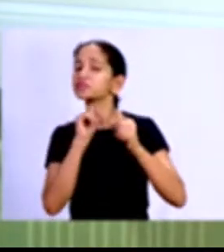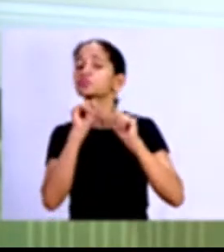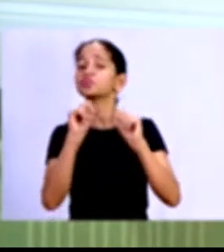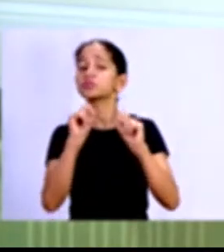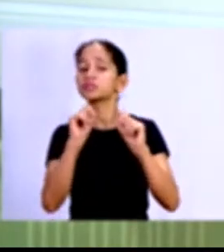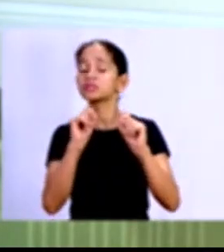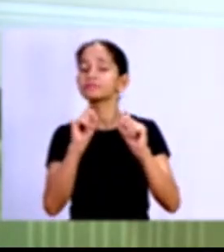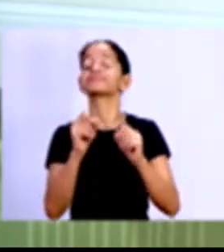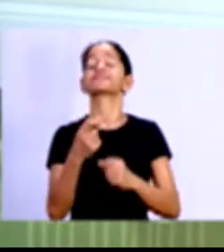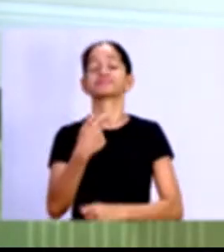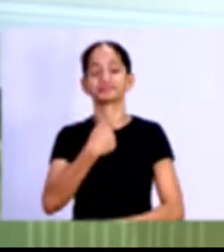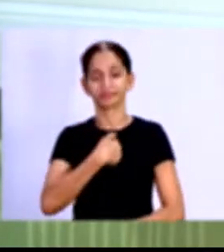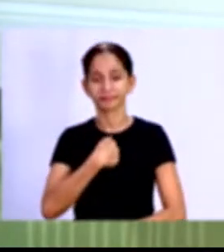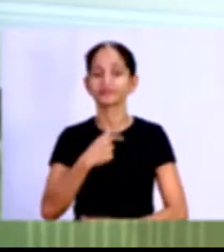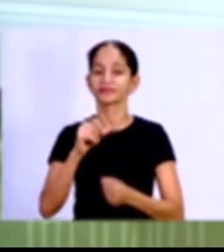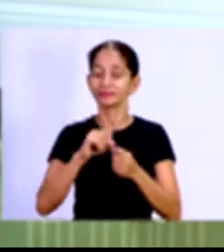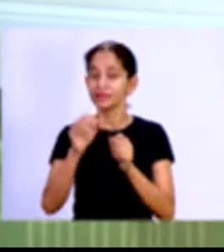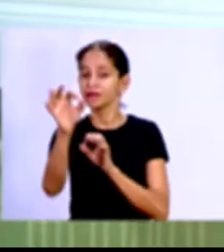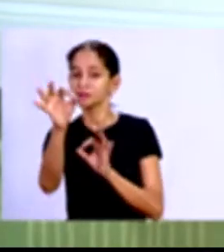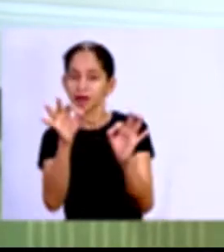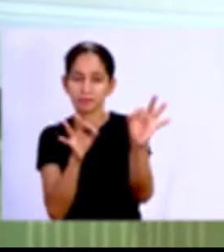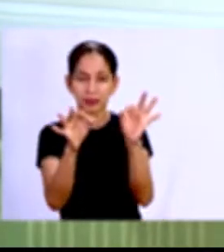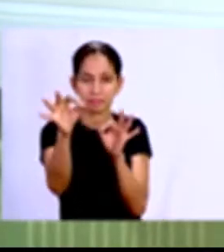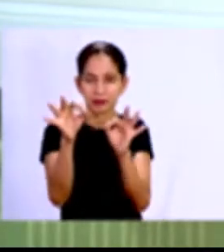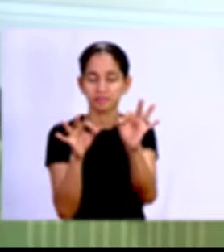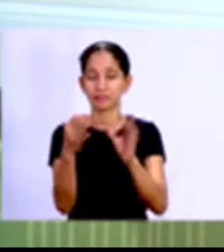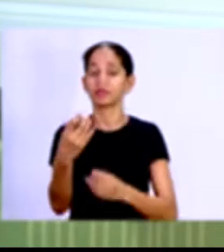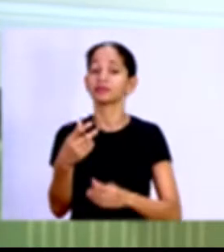certa administração. Mas nós